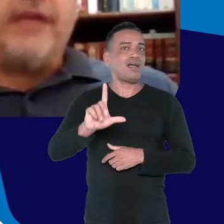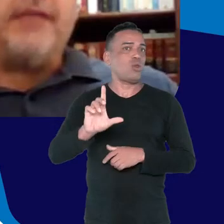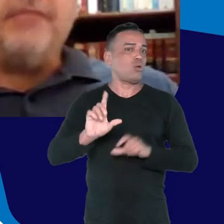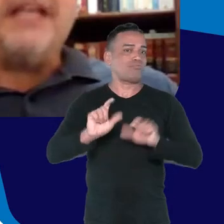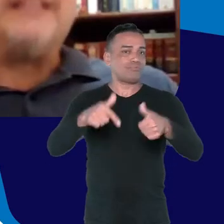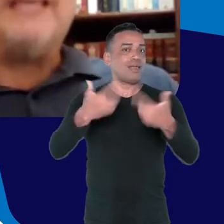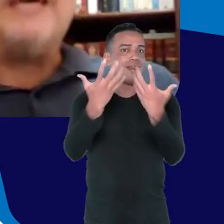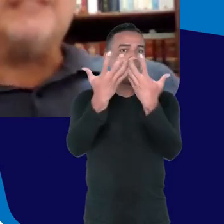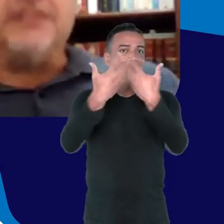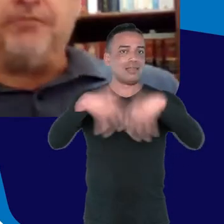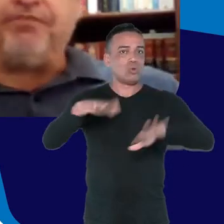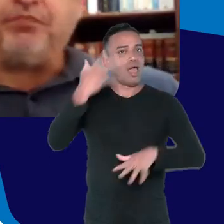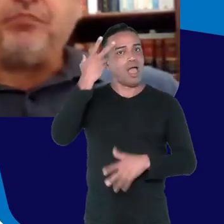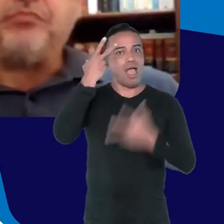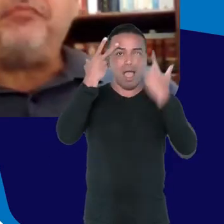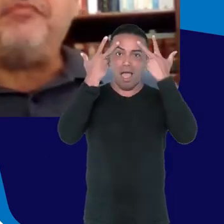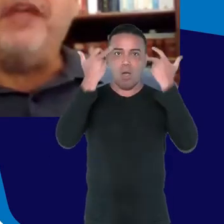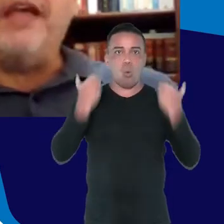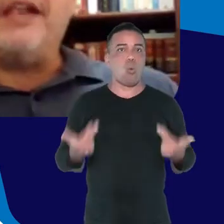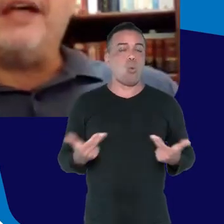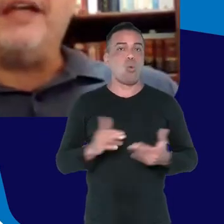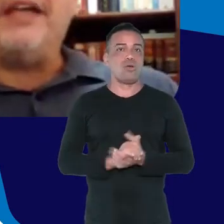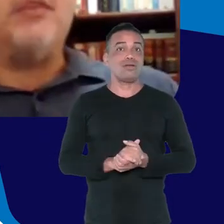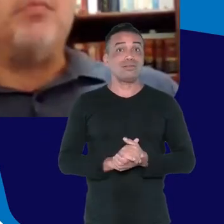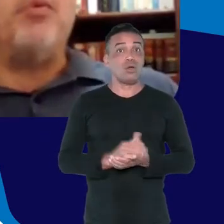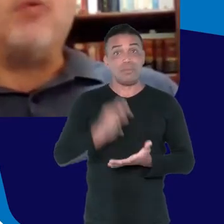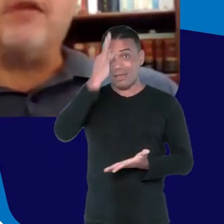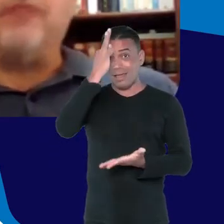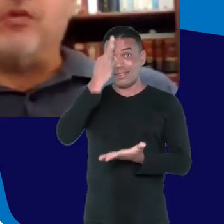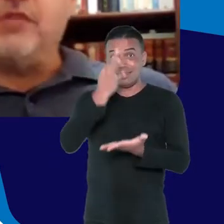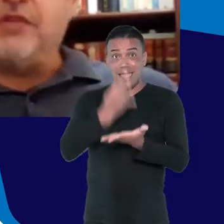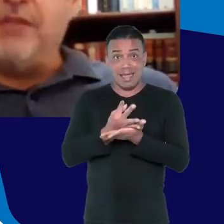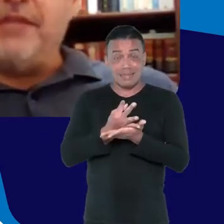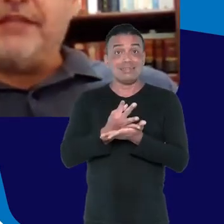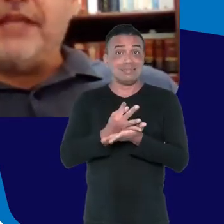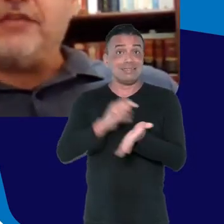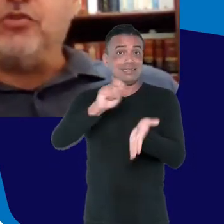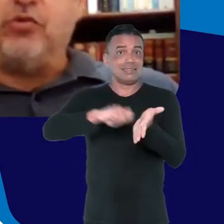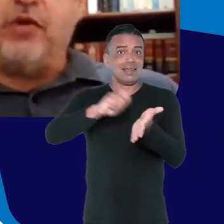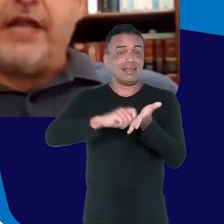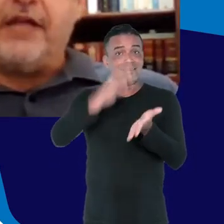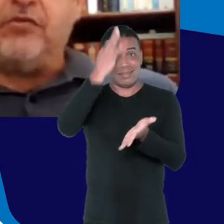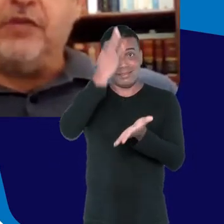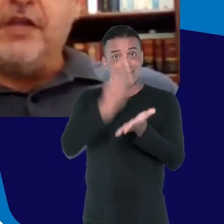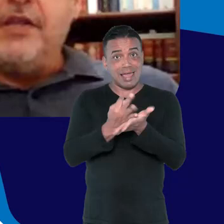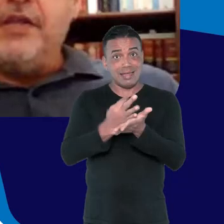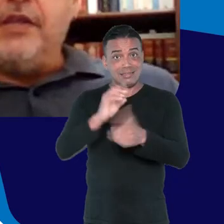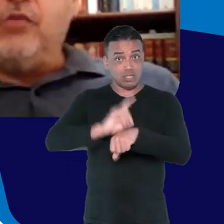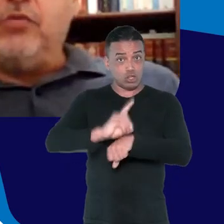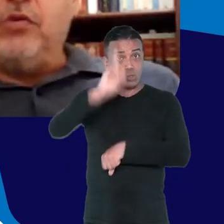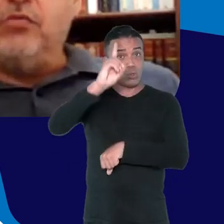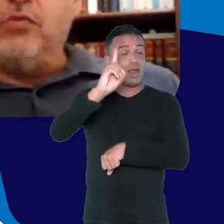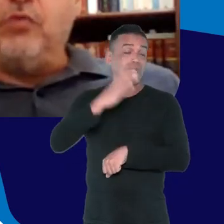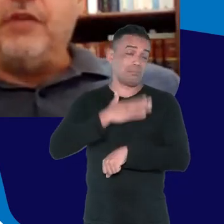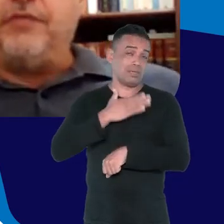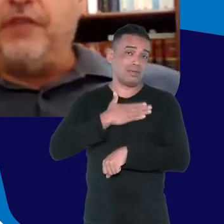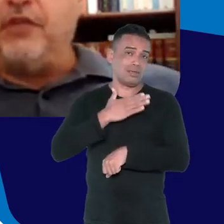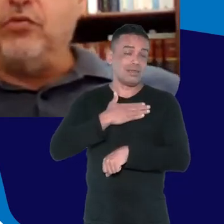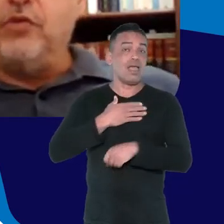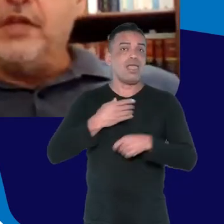Tanto é que a minha tese, ela tem um pouco a ver com isso. A minha tese de doutorado,